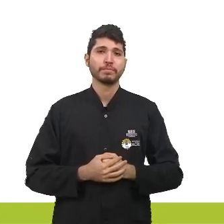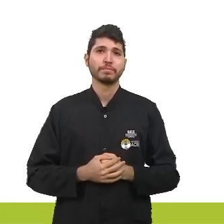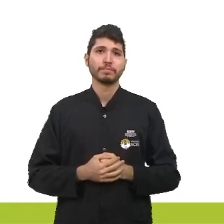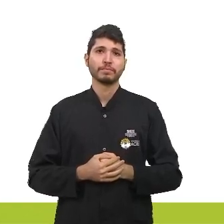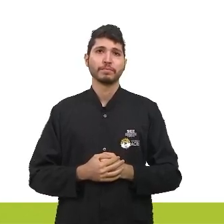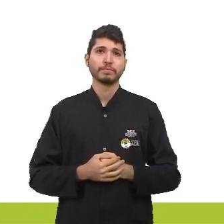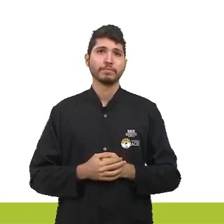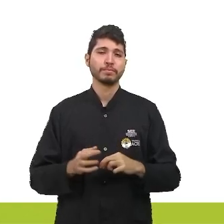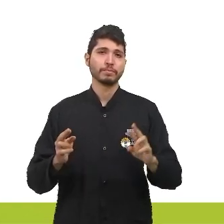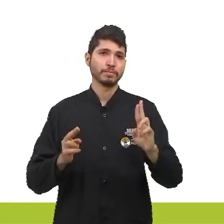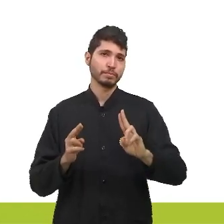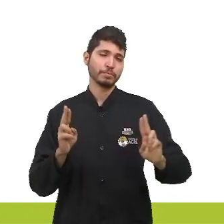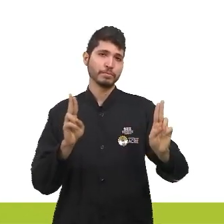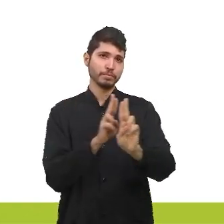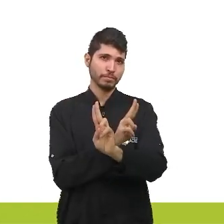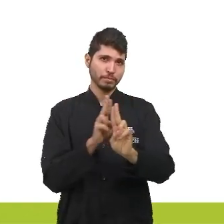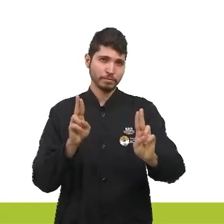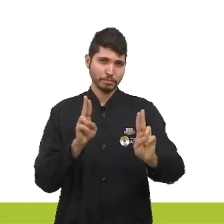Euler.